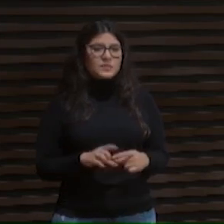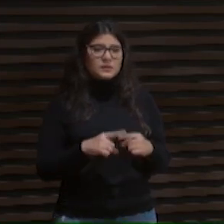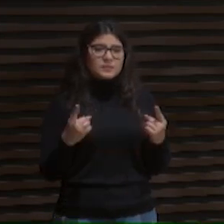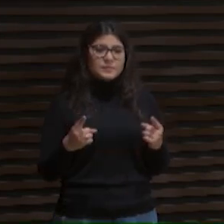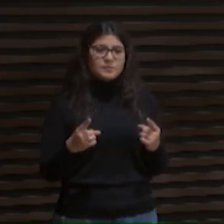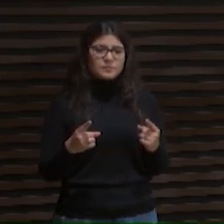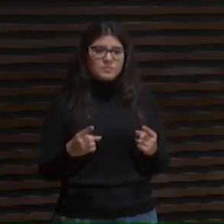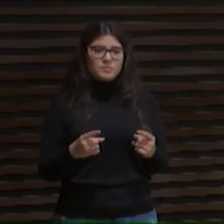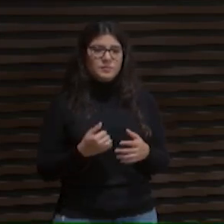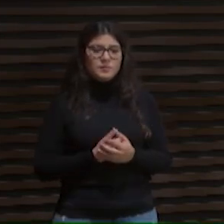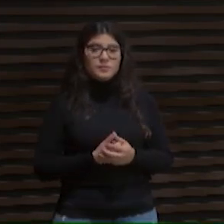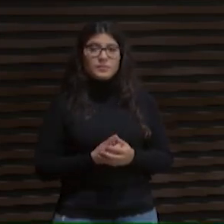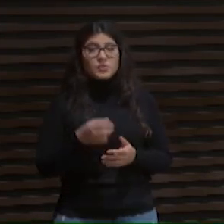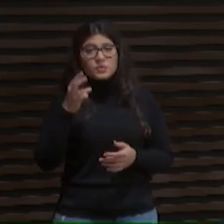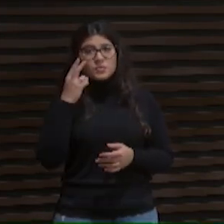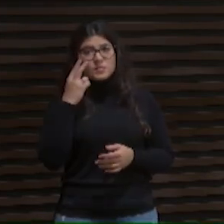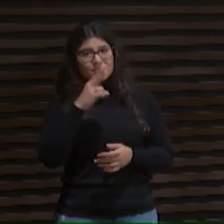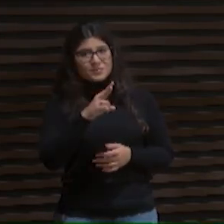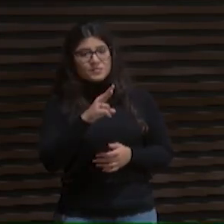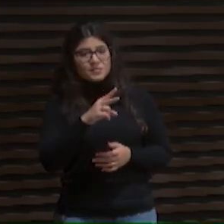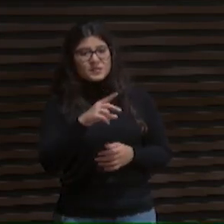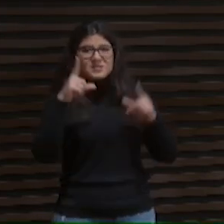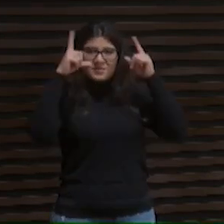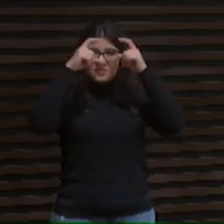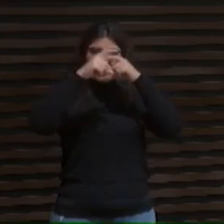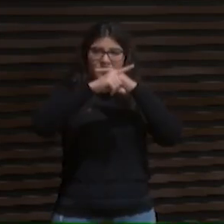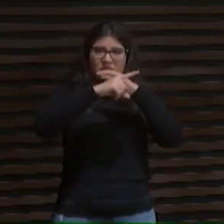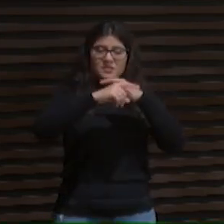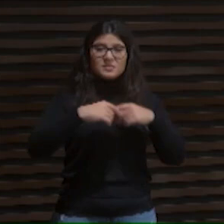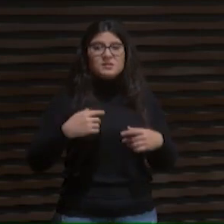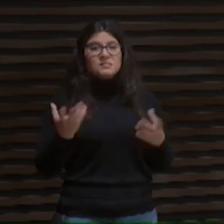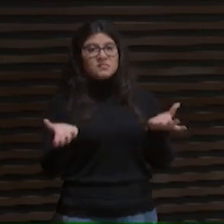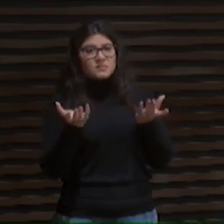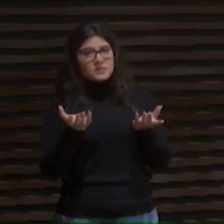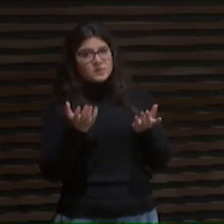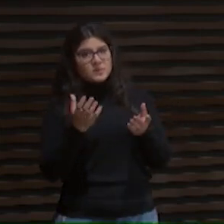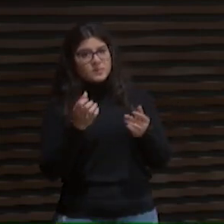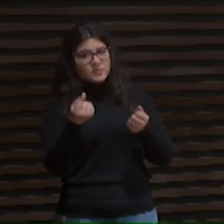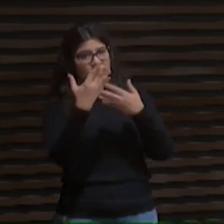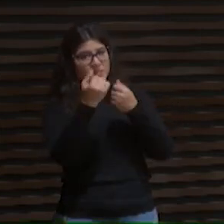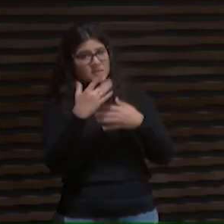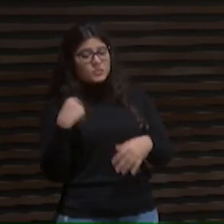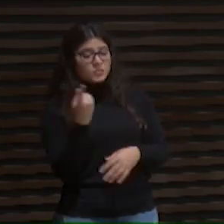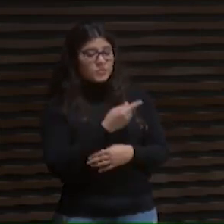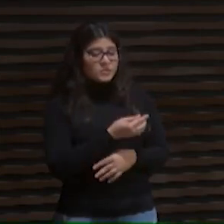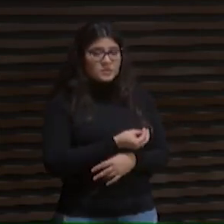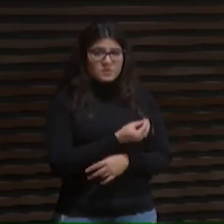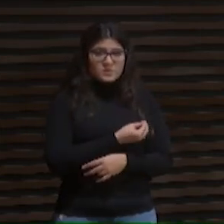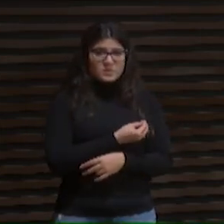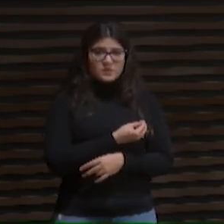Mas vale a gente olhar para as dificuldades. Quer como ensino para as nossas vidas, e elas